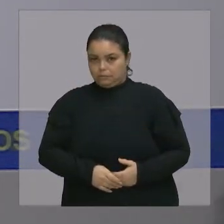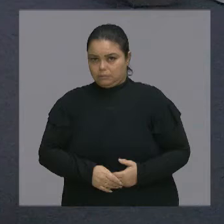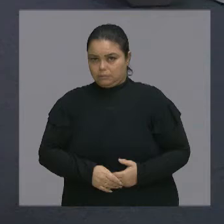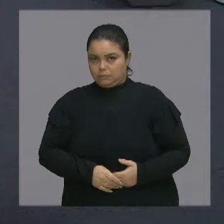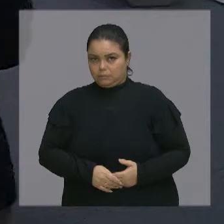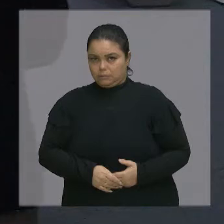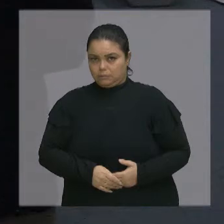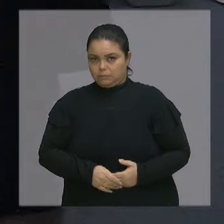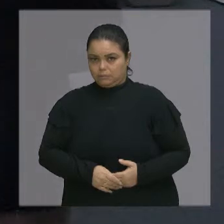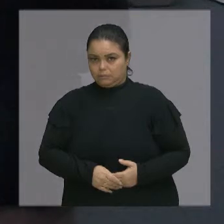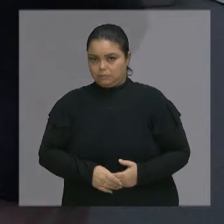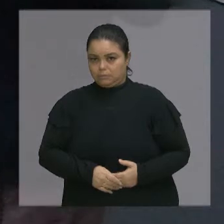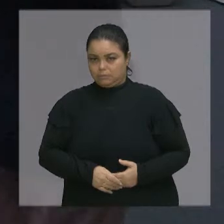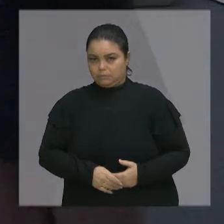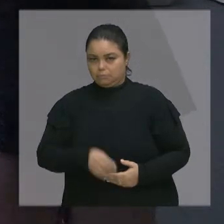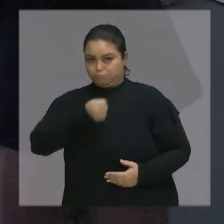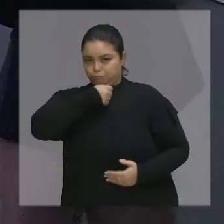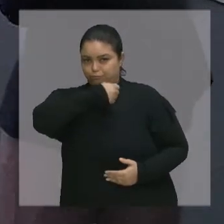Sim. Vai falar?